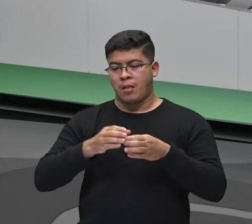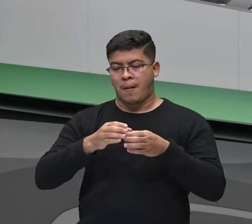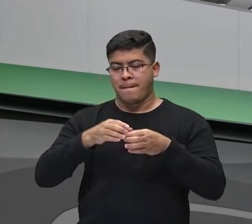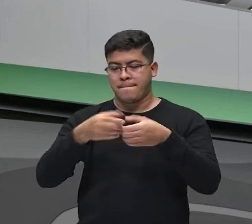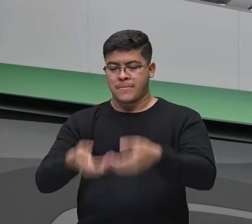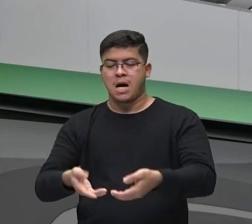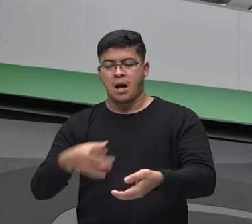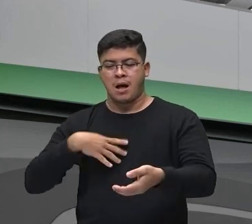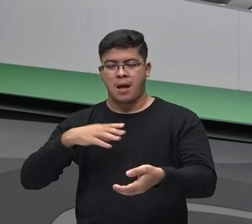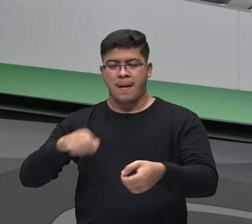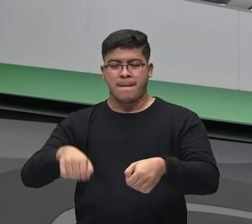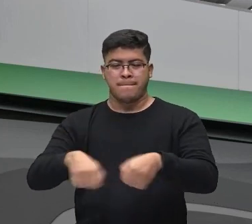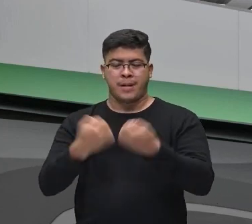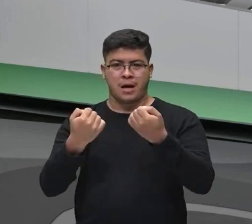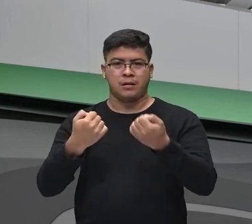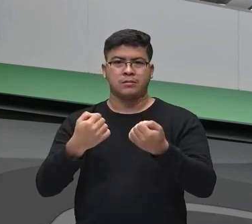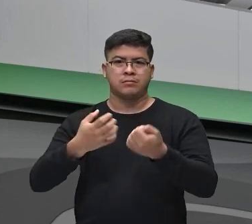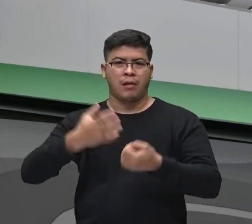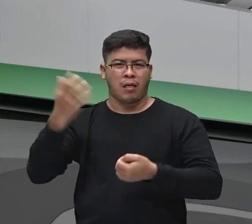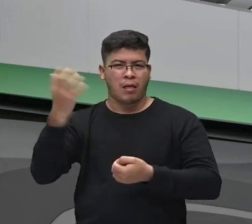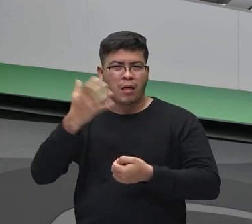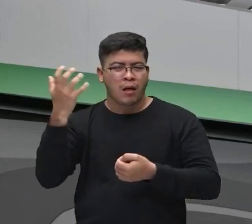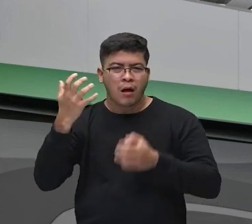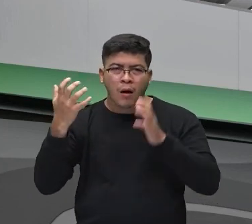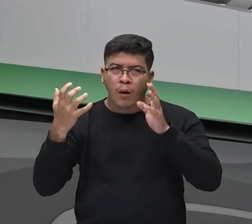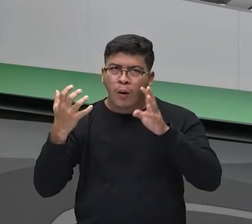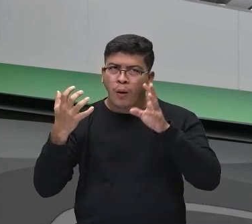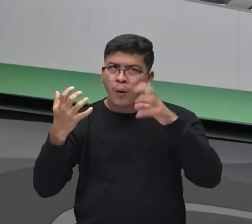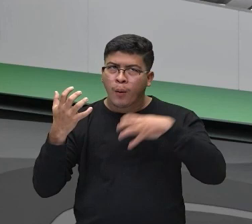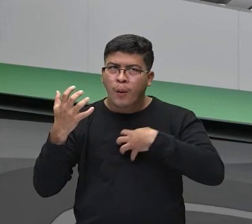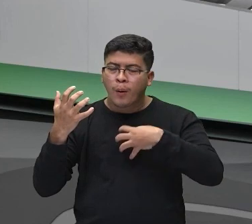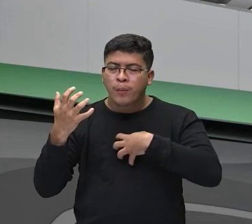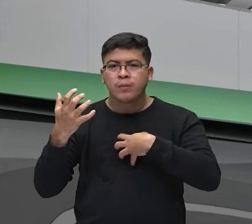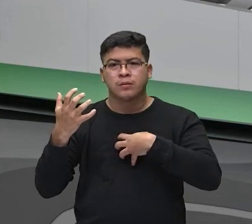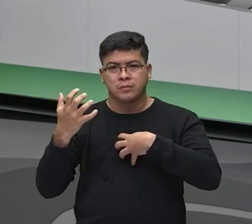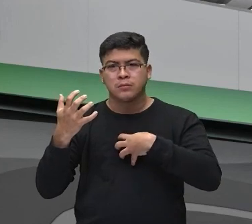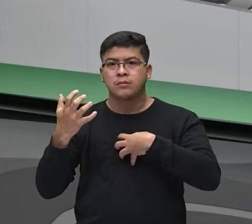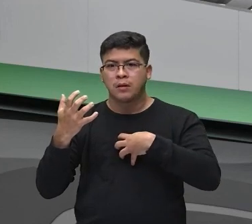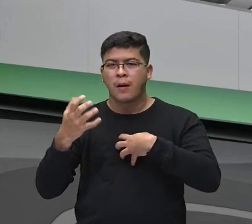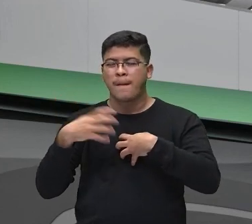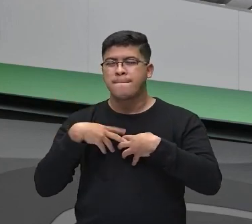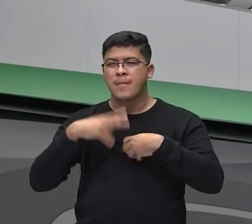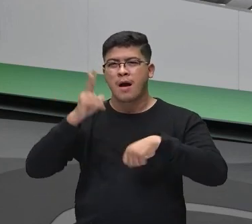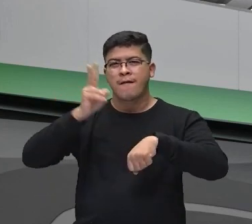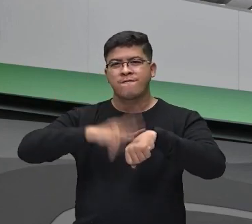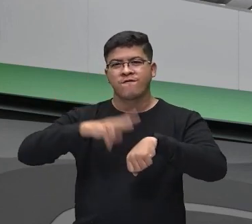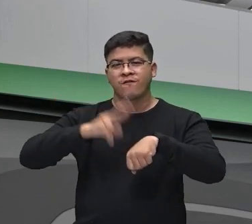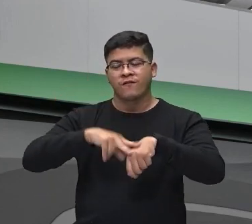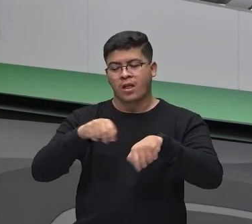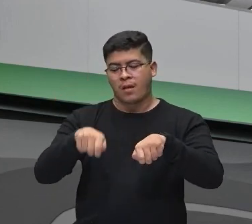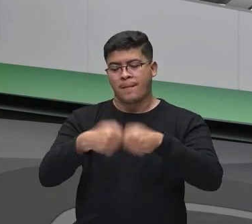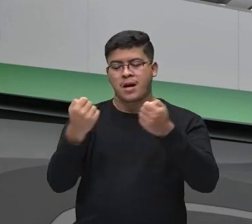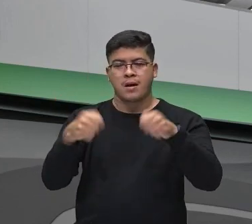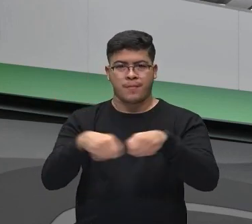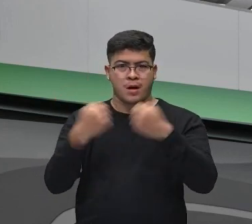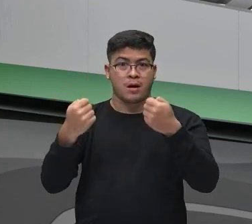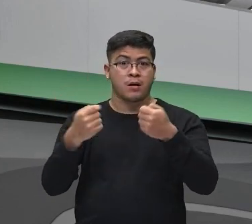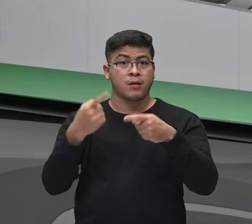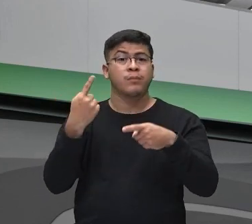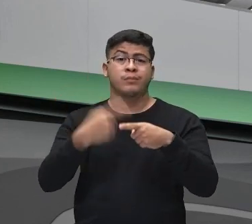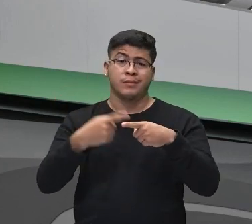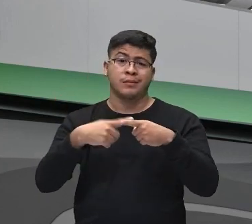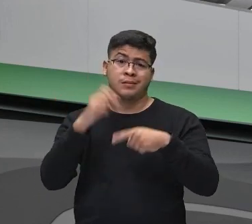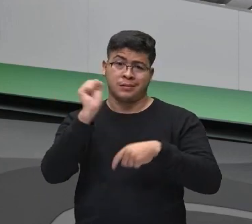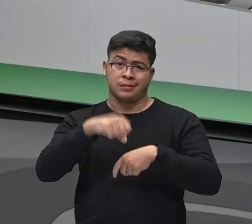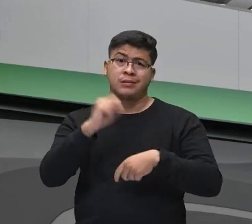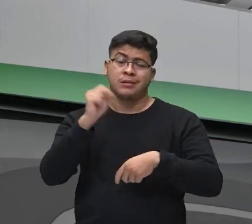térmica, você vai sacudir e vai ouvir muitos barulhos, como se fossem realmente vidros quebrados lá dentro, porque lá